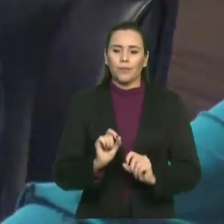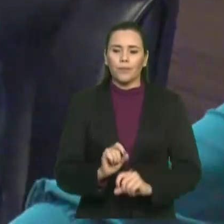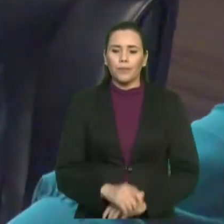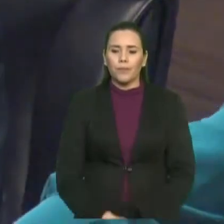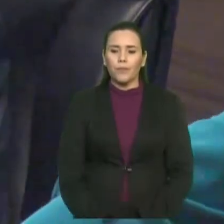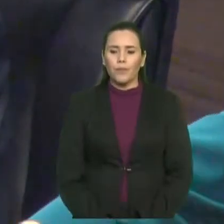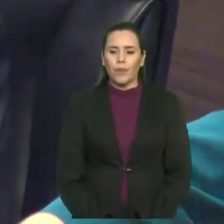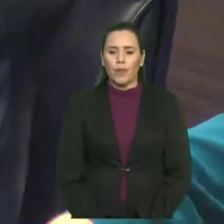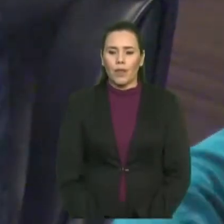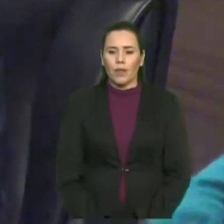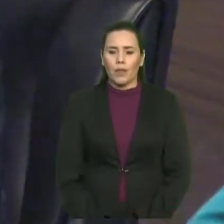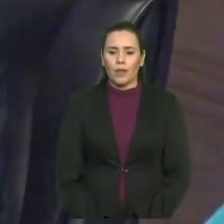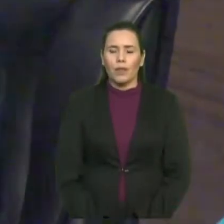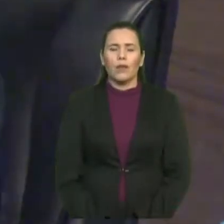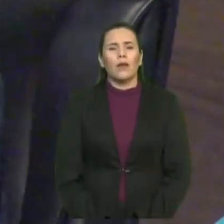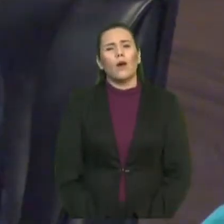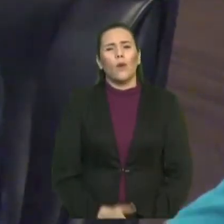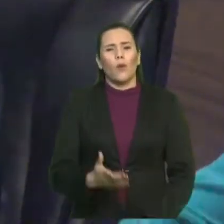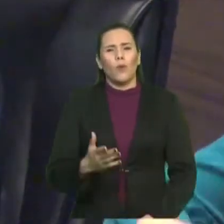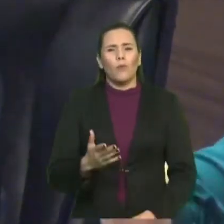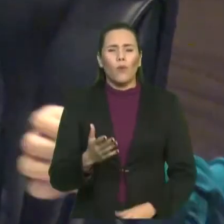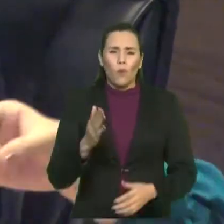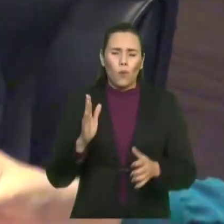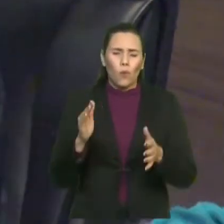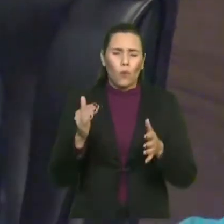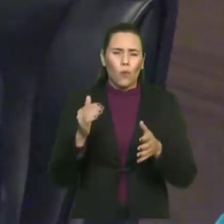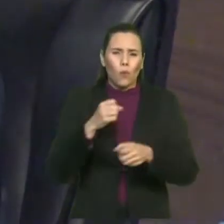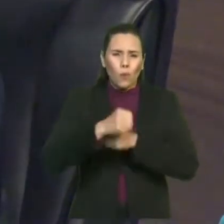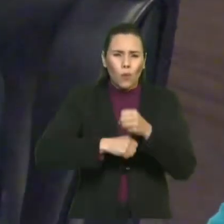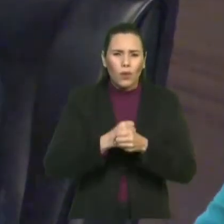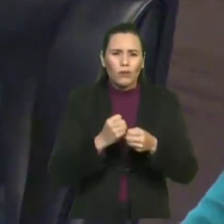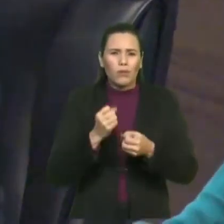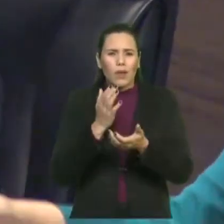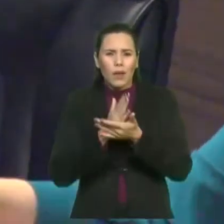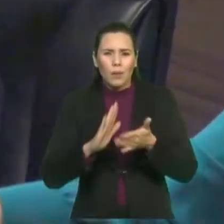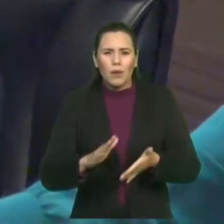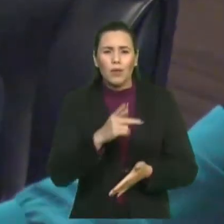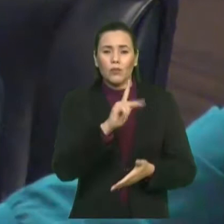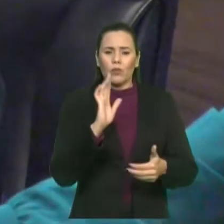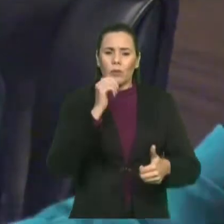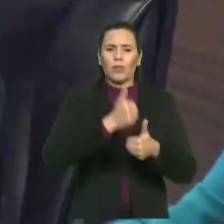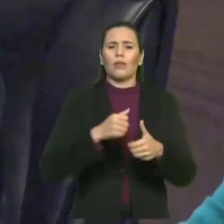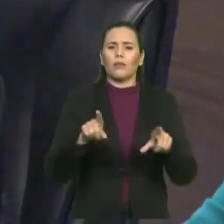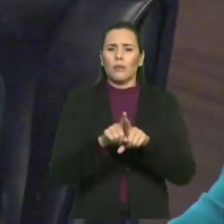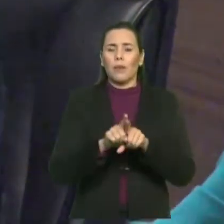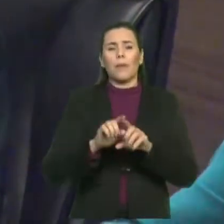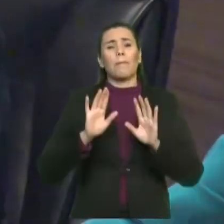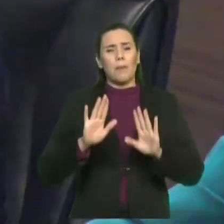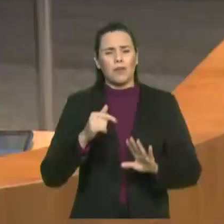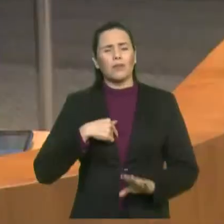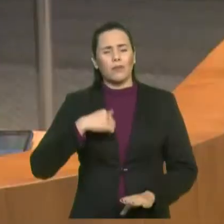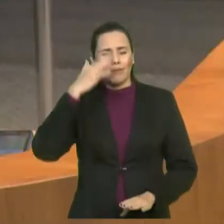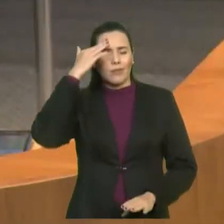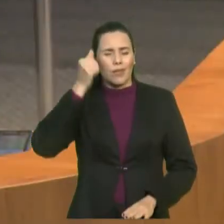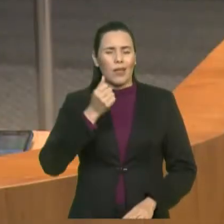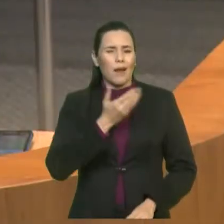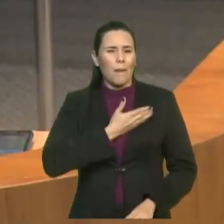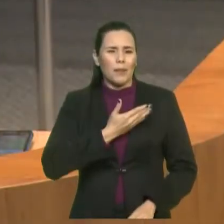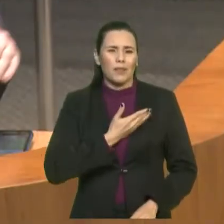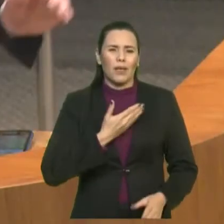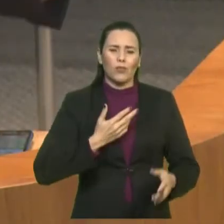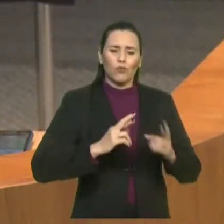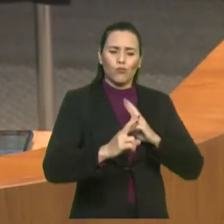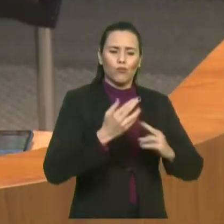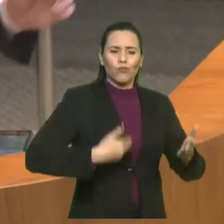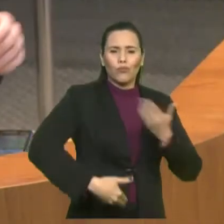manter essa amizade fraterna e que Deus o ilumine sempre. E muito obrigado pelo aparte, deputado. Muito obrigado, deputado